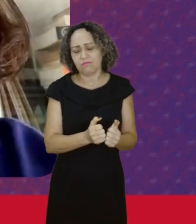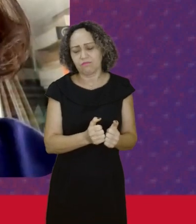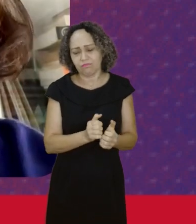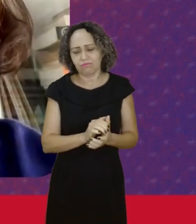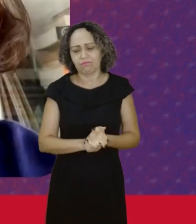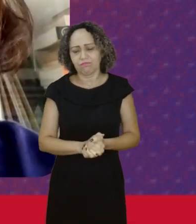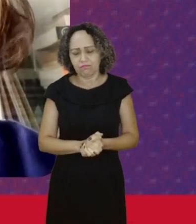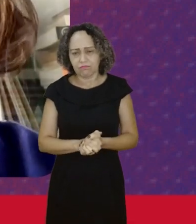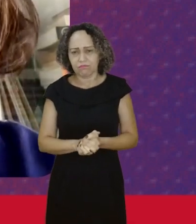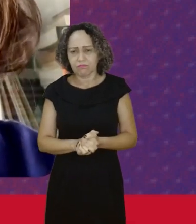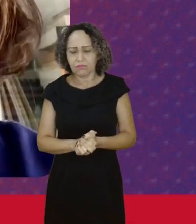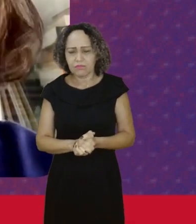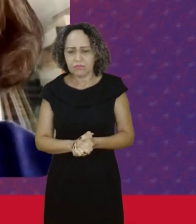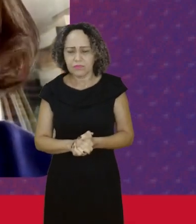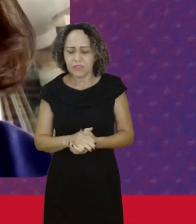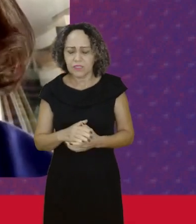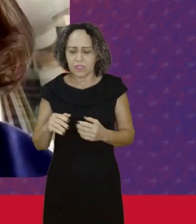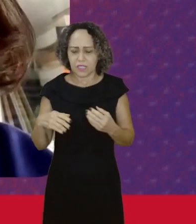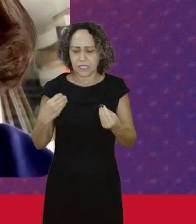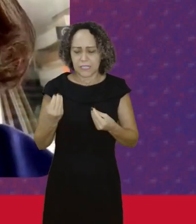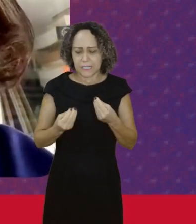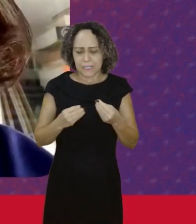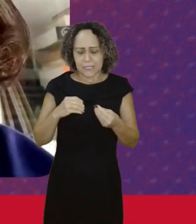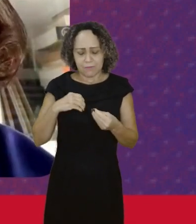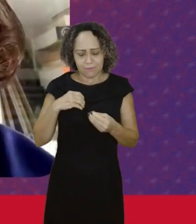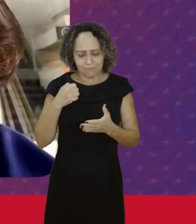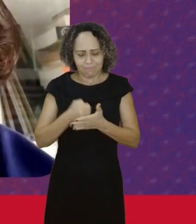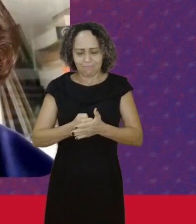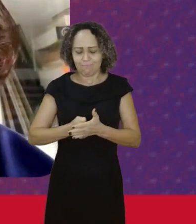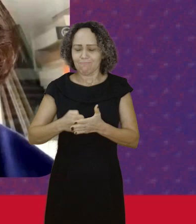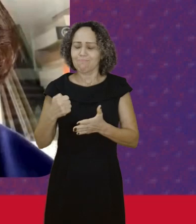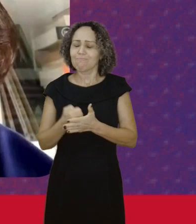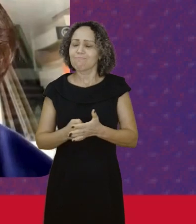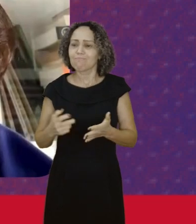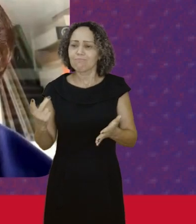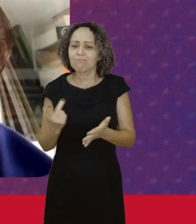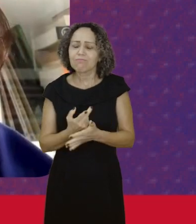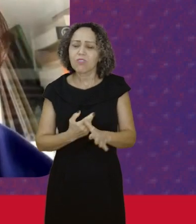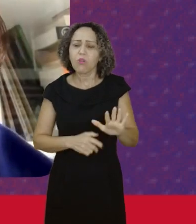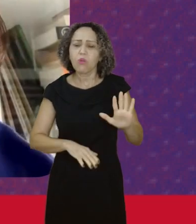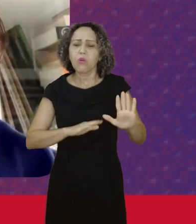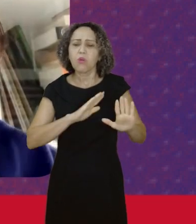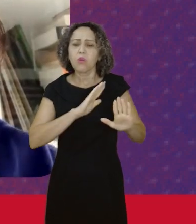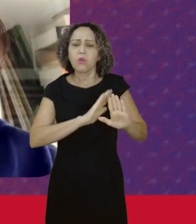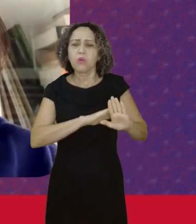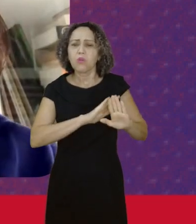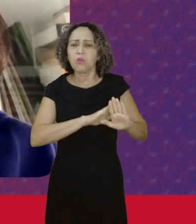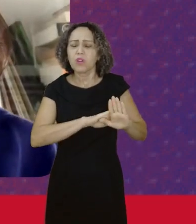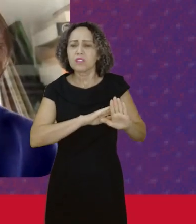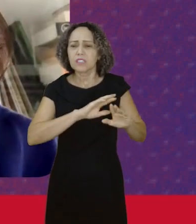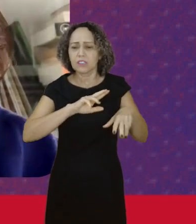verdadeira cruzada no Brasil contra o que foi chamado de ideologia de gênero.